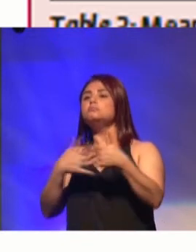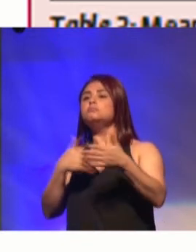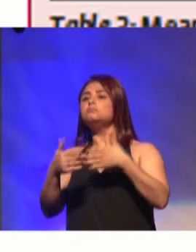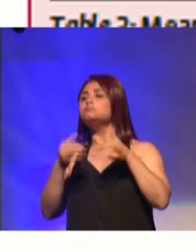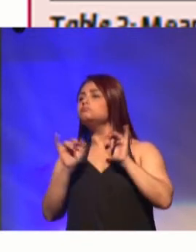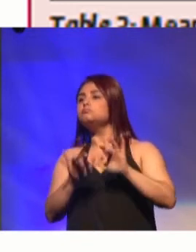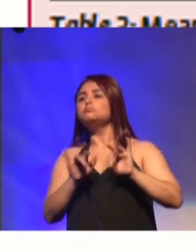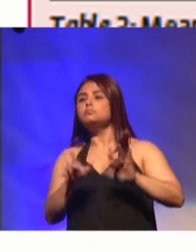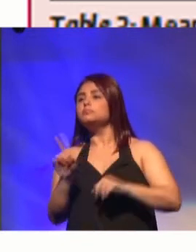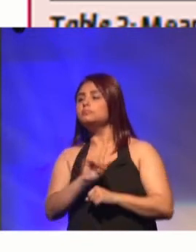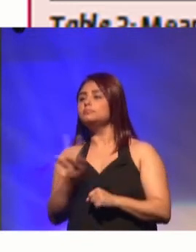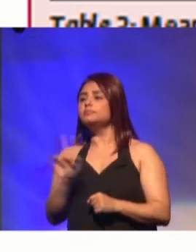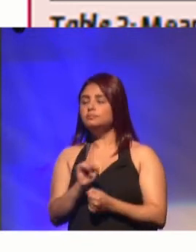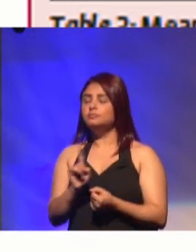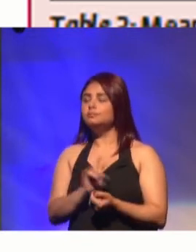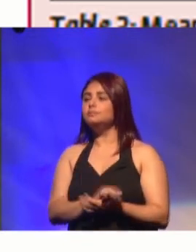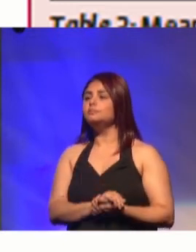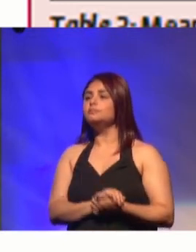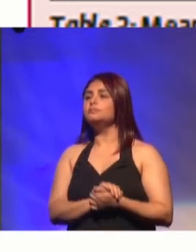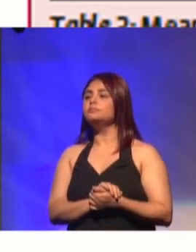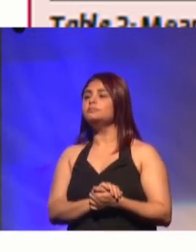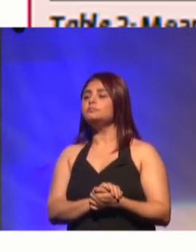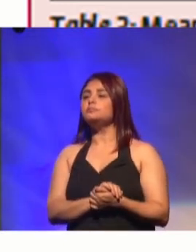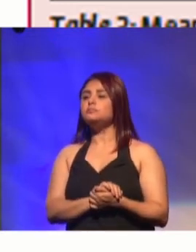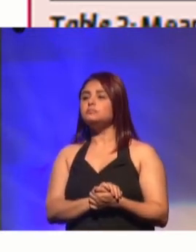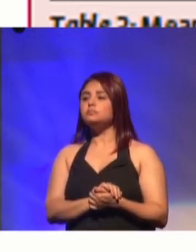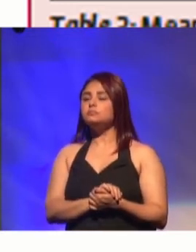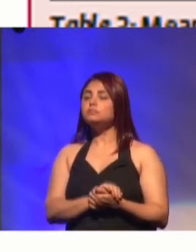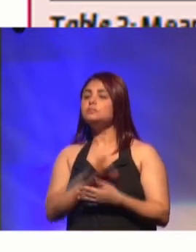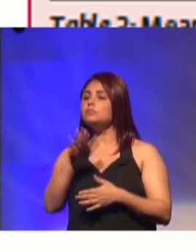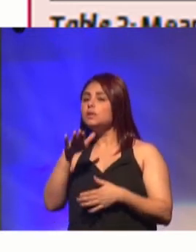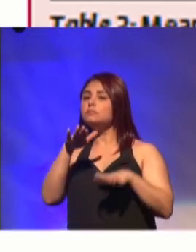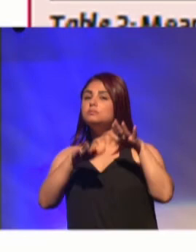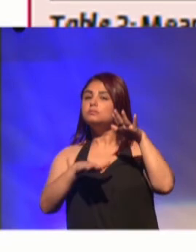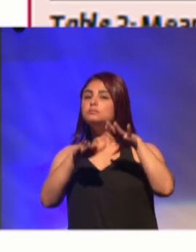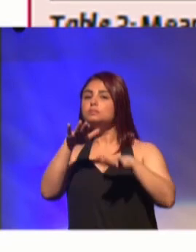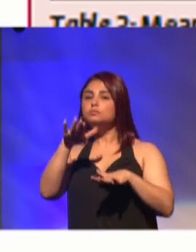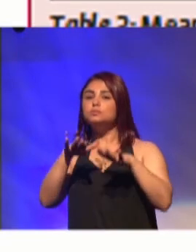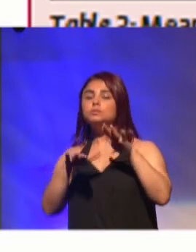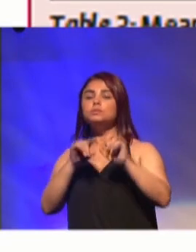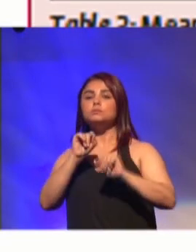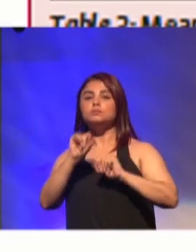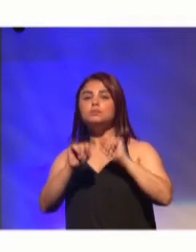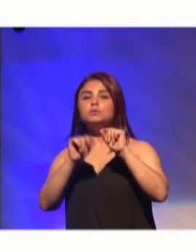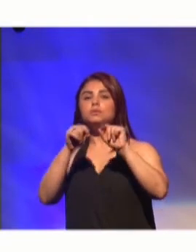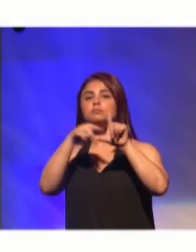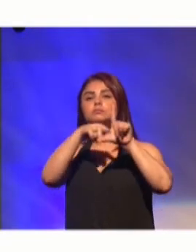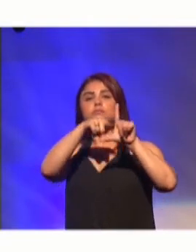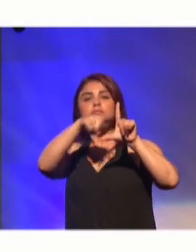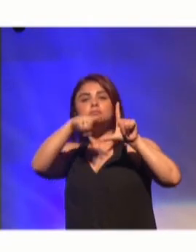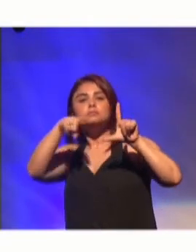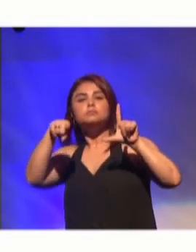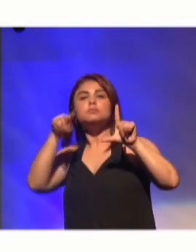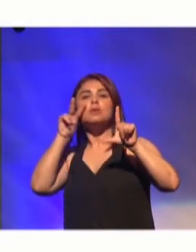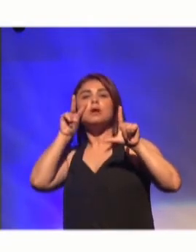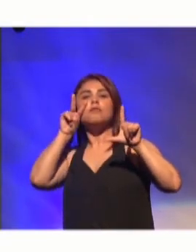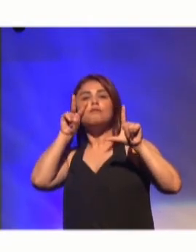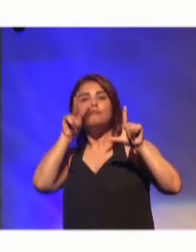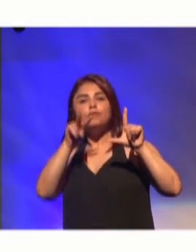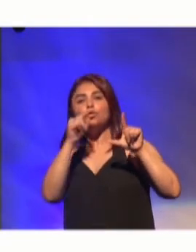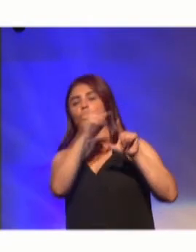né? Então, de novo, depende daquele gráfico que a gente viu,